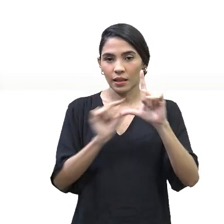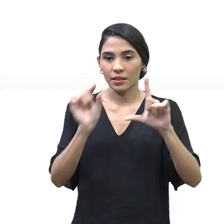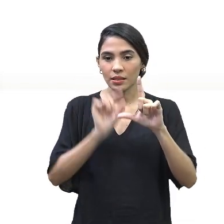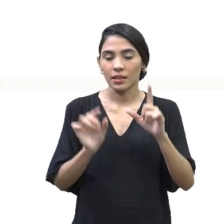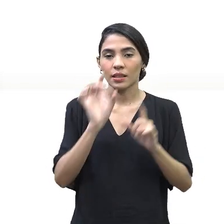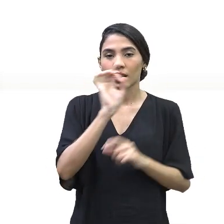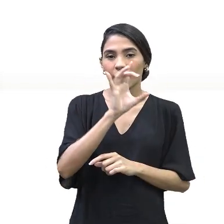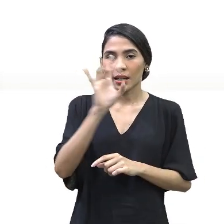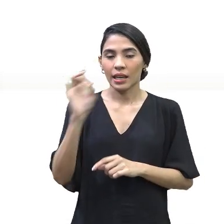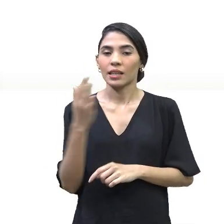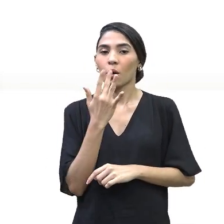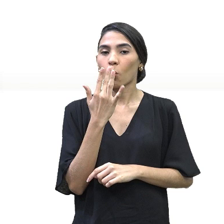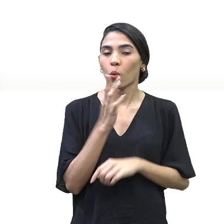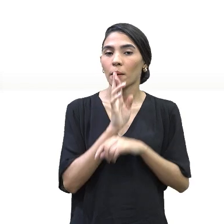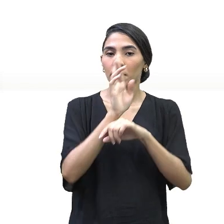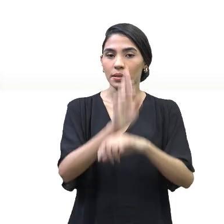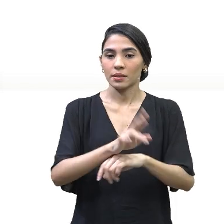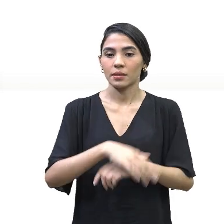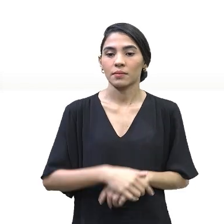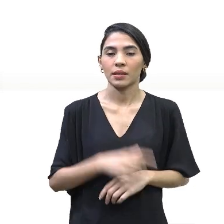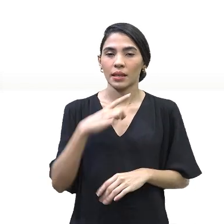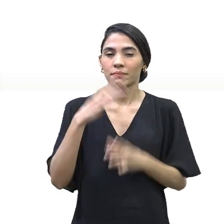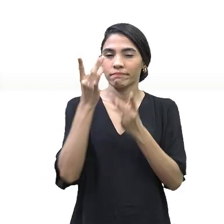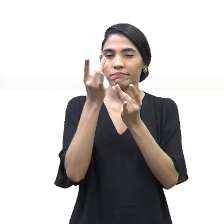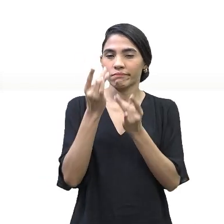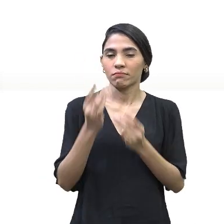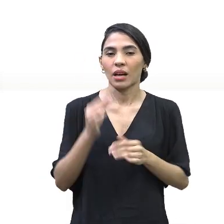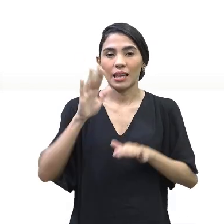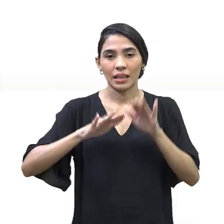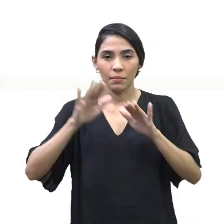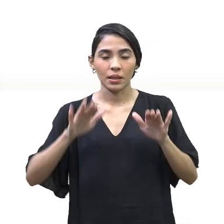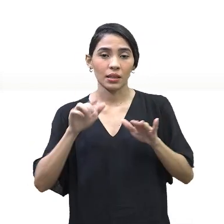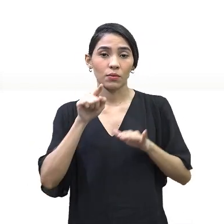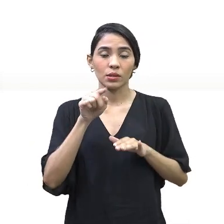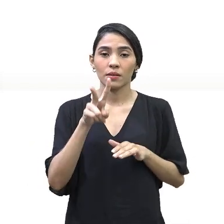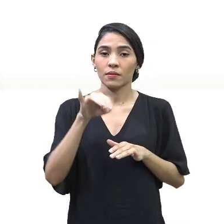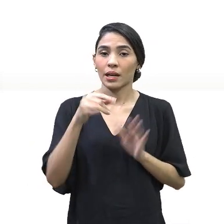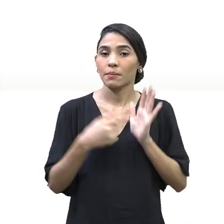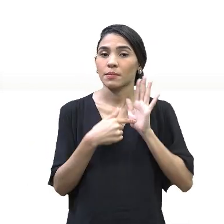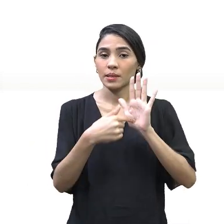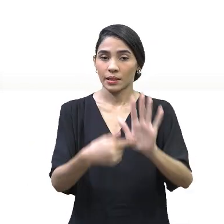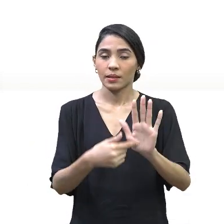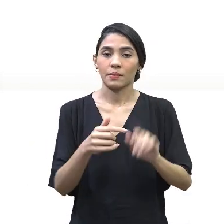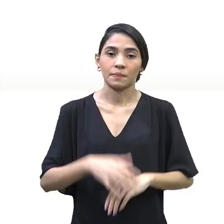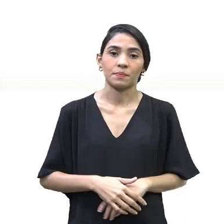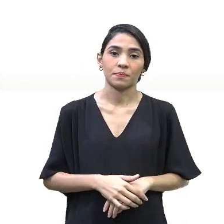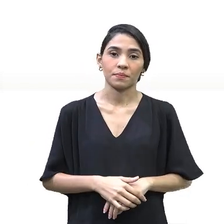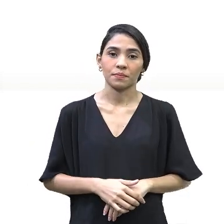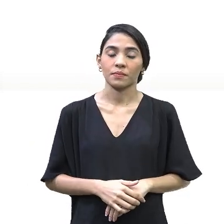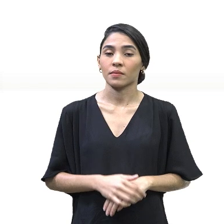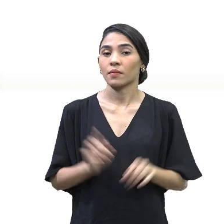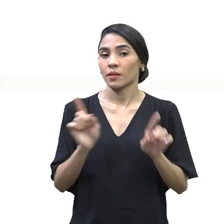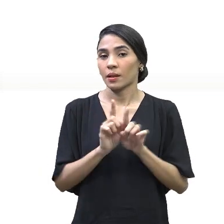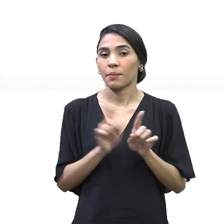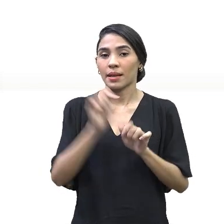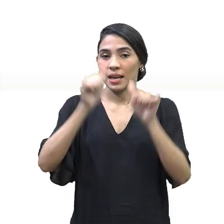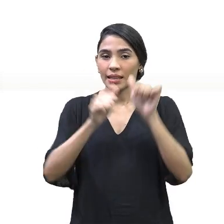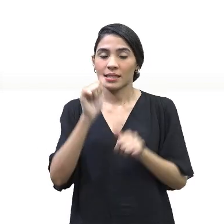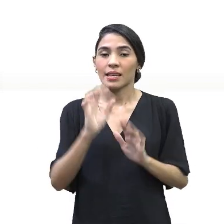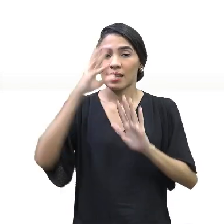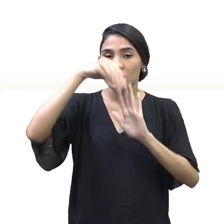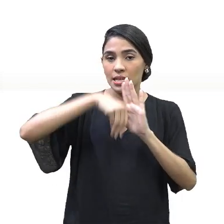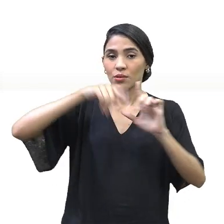cor, o que é que representa? Ali vem distinguindo, dependendo do que nós vamos apresentar aqui, do que nós vamos analisar aqui nesse